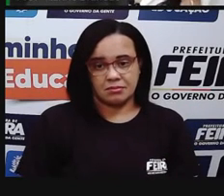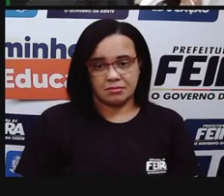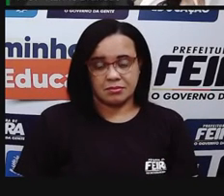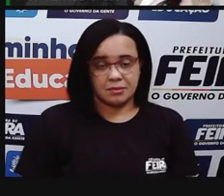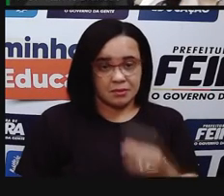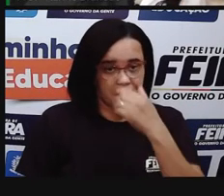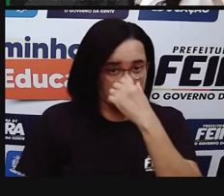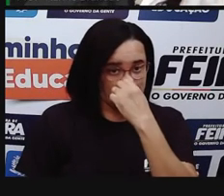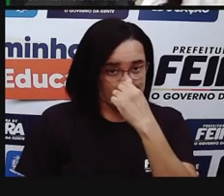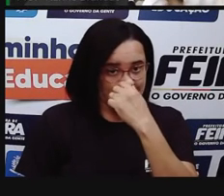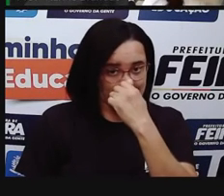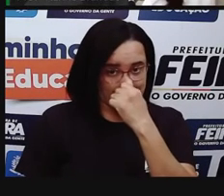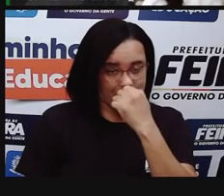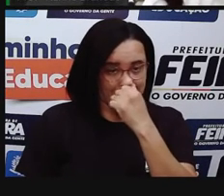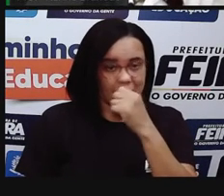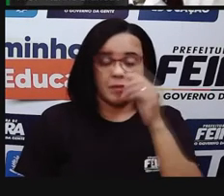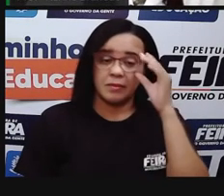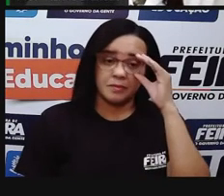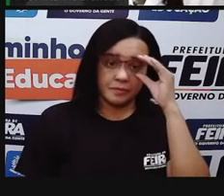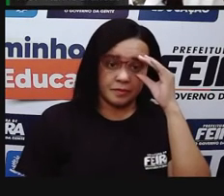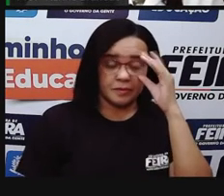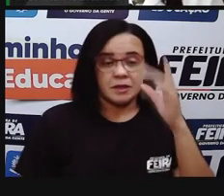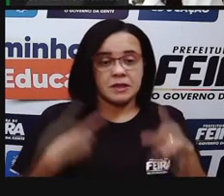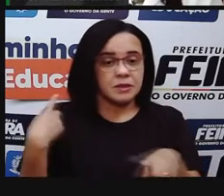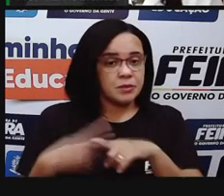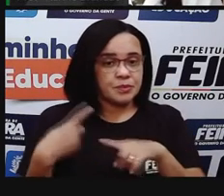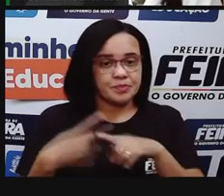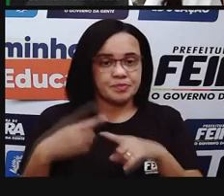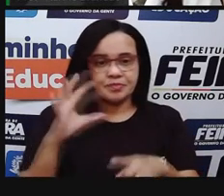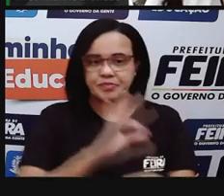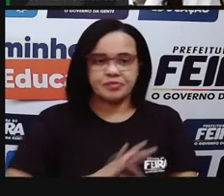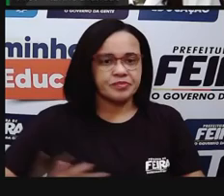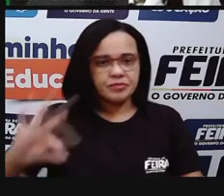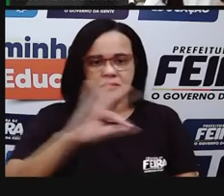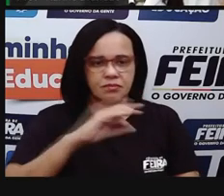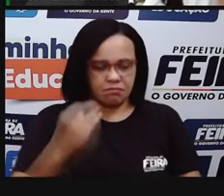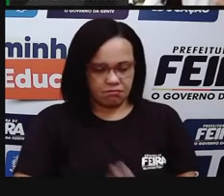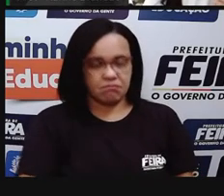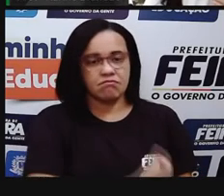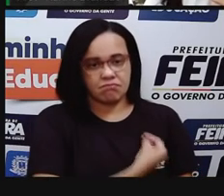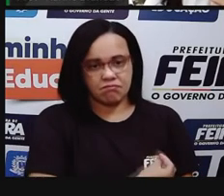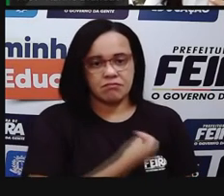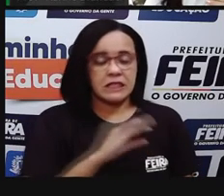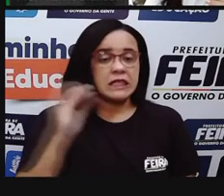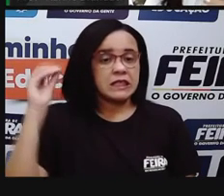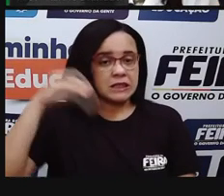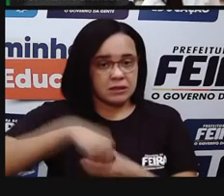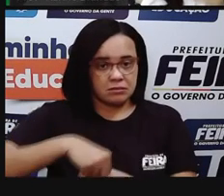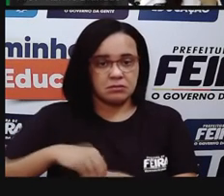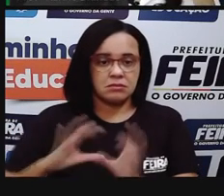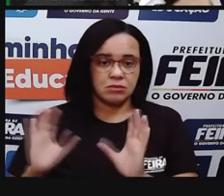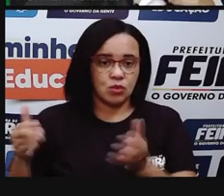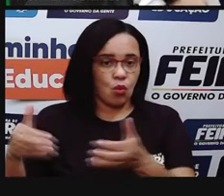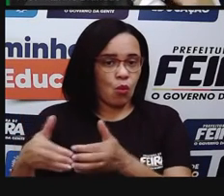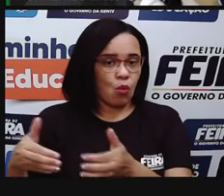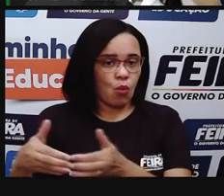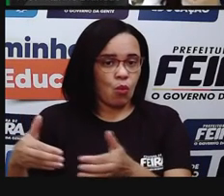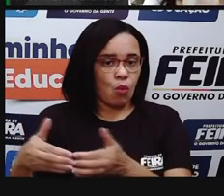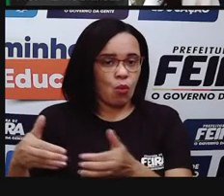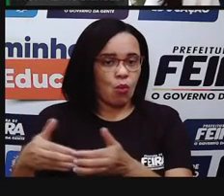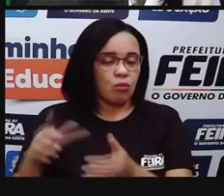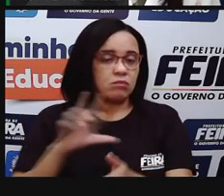Todos os indivíduos, os seres vivos que estão, os animais que estão dentro desse grupo chordata, eles têm